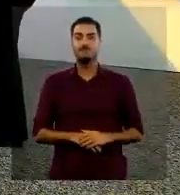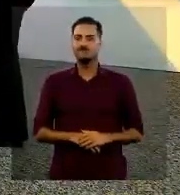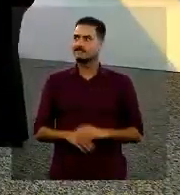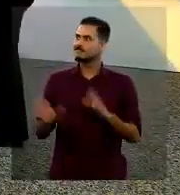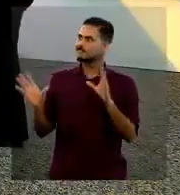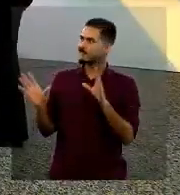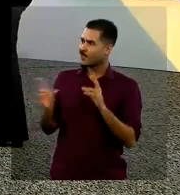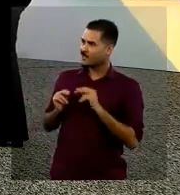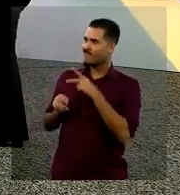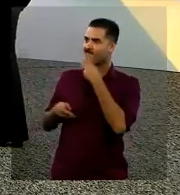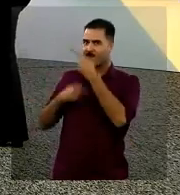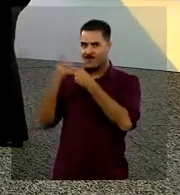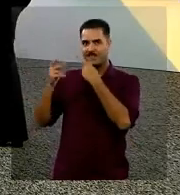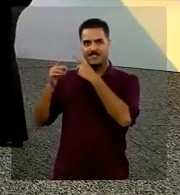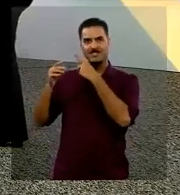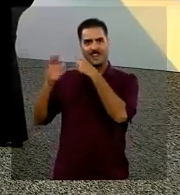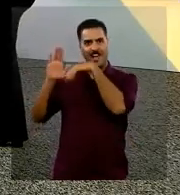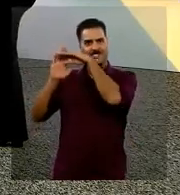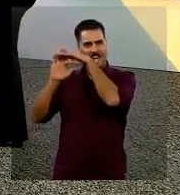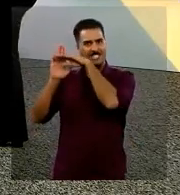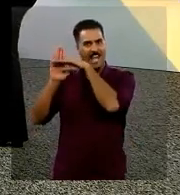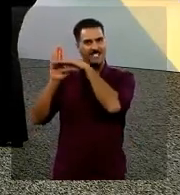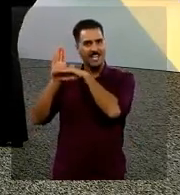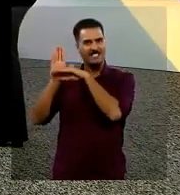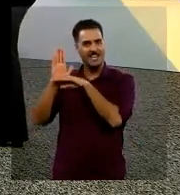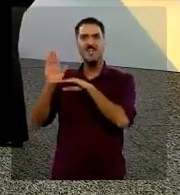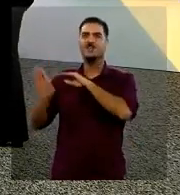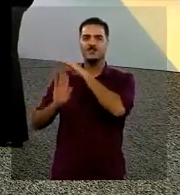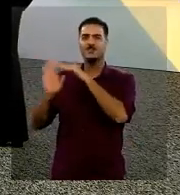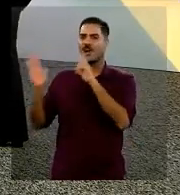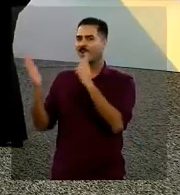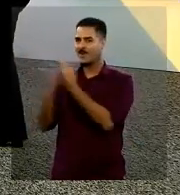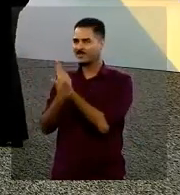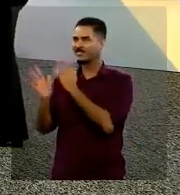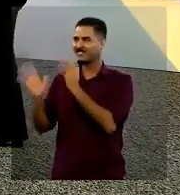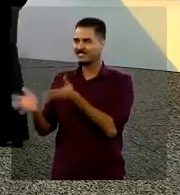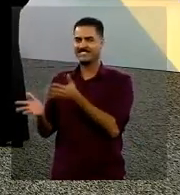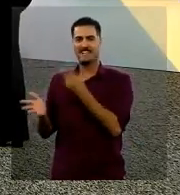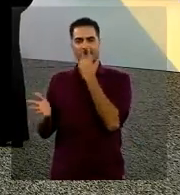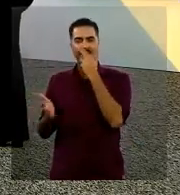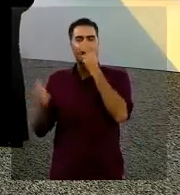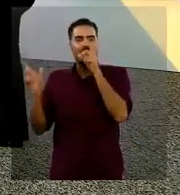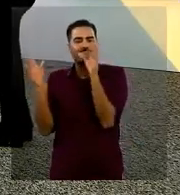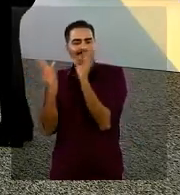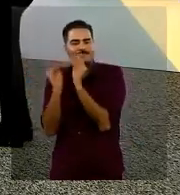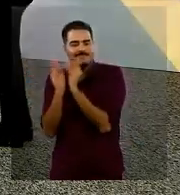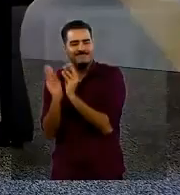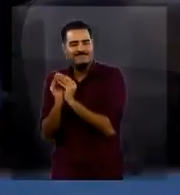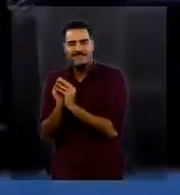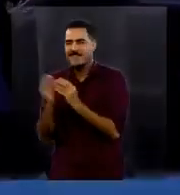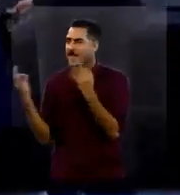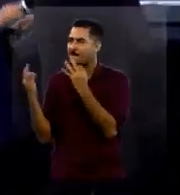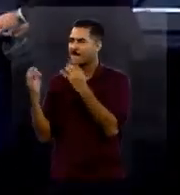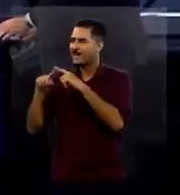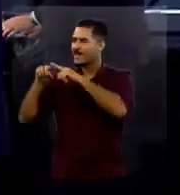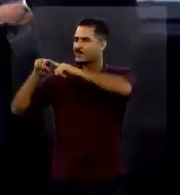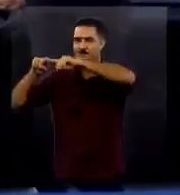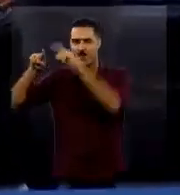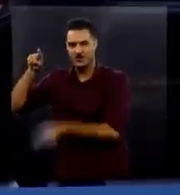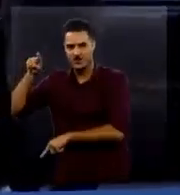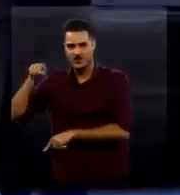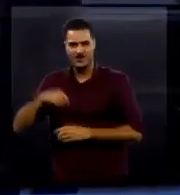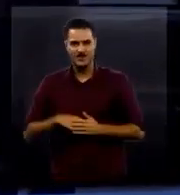resuminho de tudo o que aconteceu até agora, né, Paulo? E aí... Raio-X da posse. Exatamente. E agora, ela inclusive narrou aí a chegada